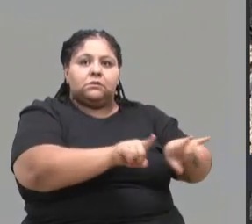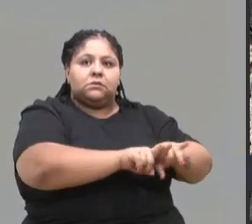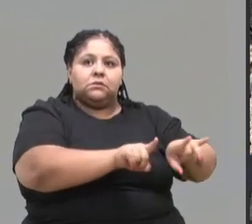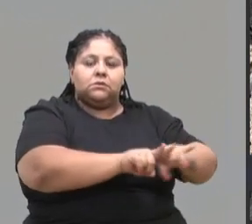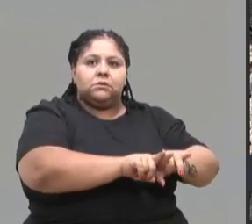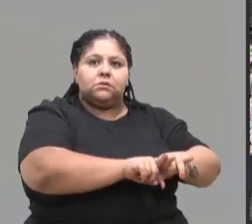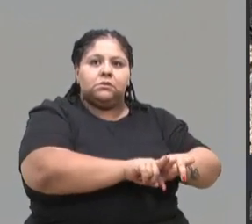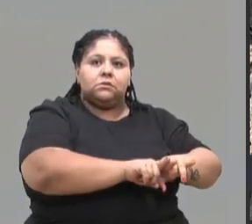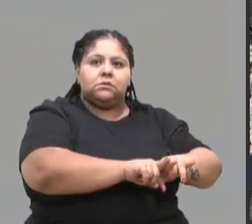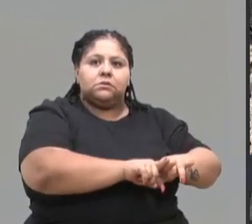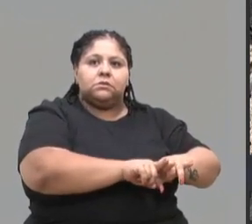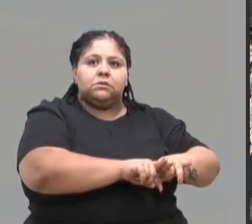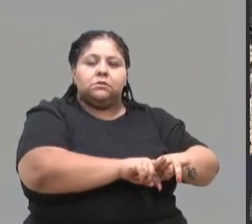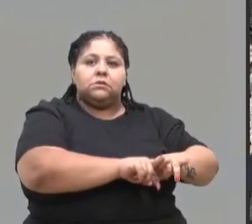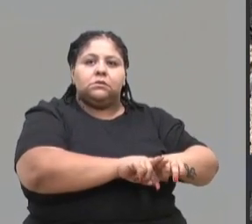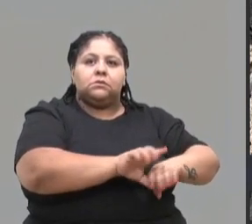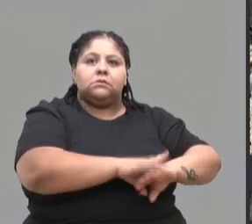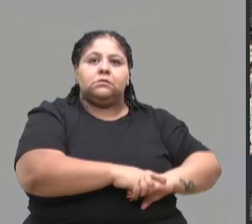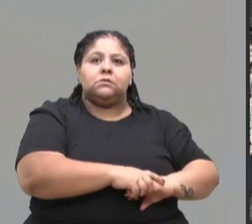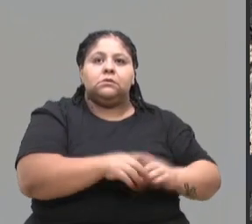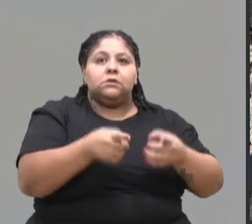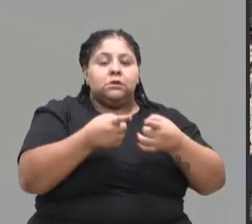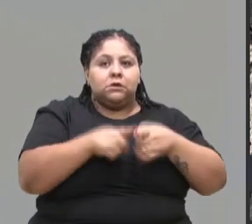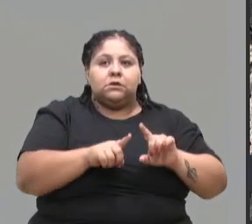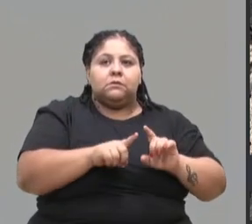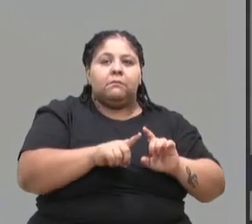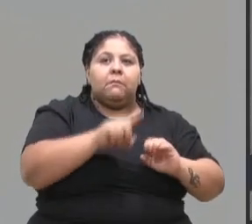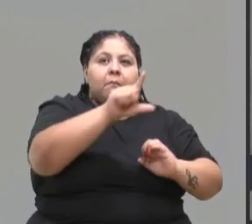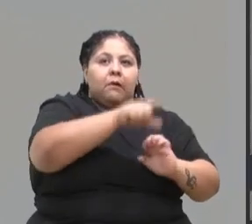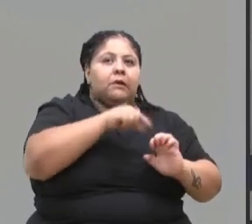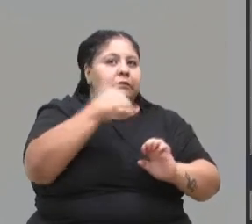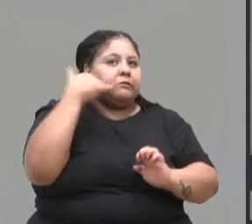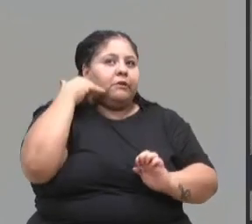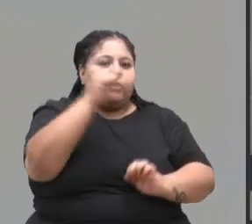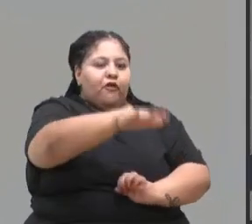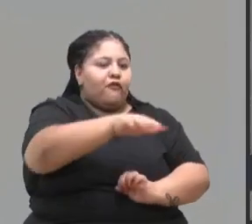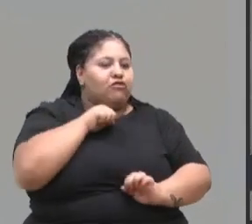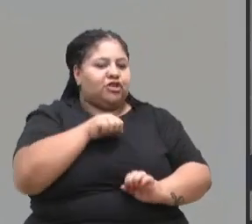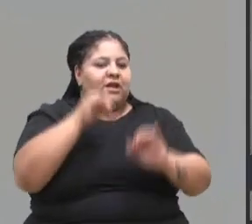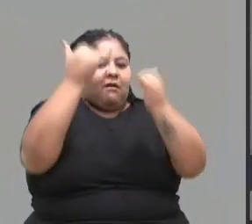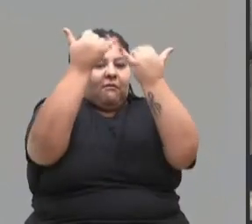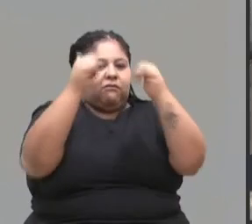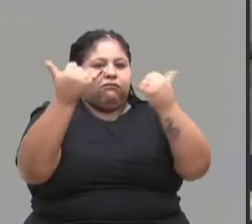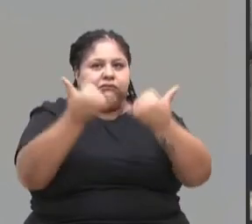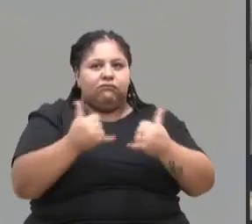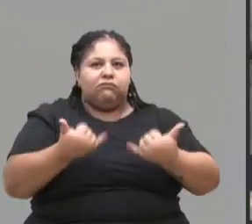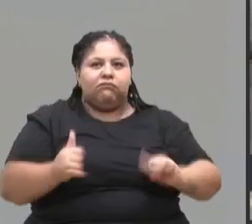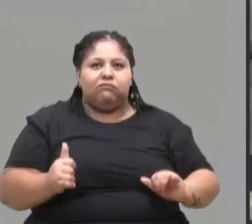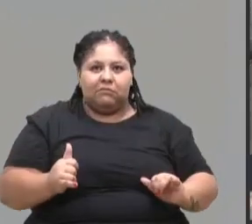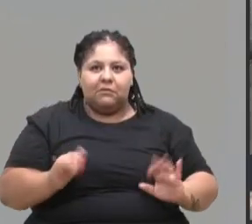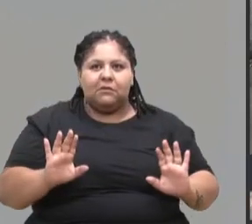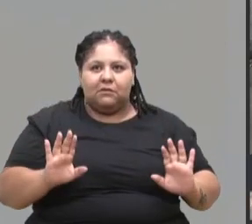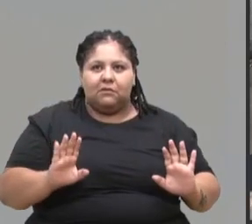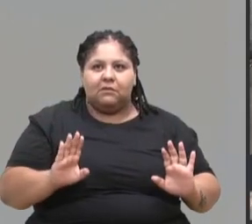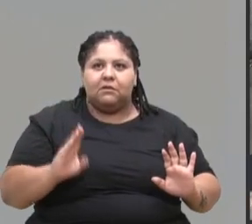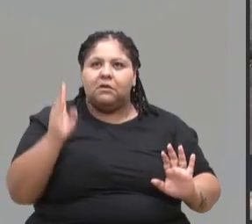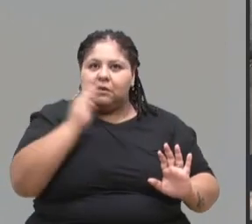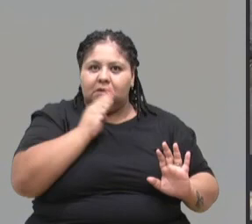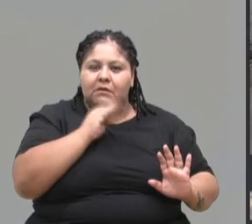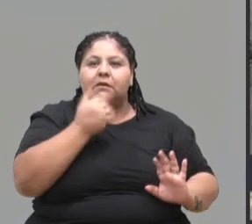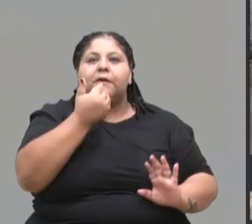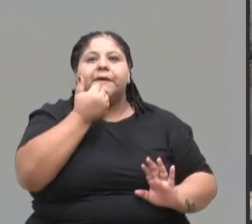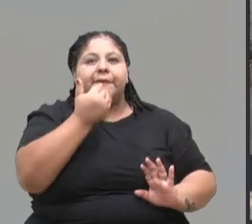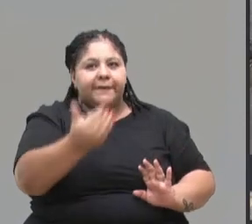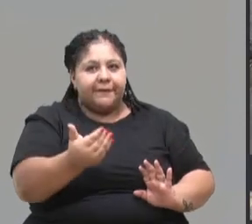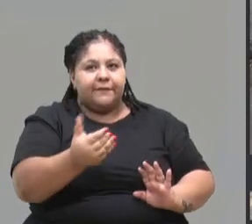Jobel, eu acompanhei, mas a empresa de telefonias não foi retirar os cabos. Uma outra, bem rapidinho, solicitamos